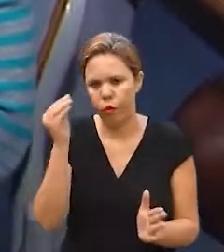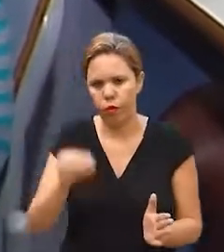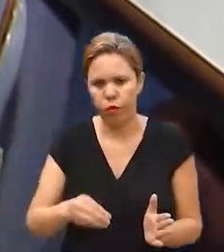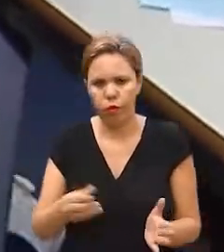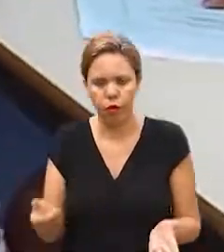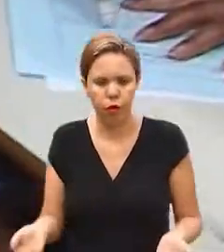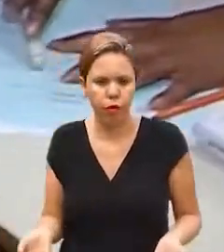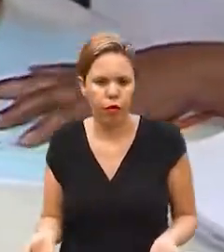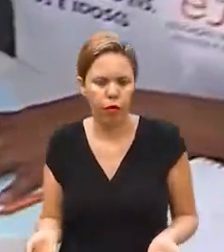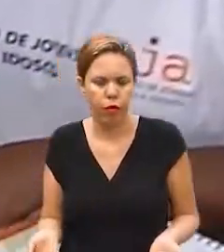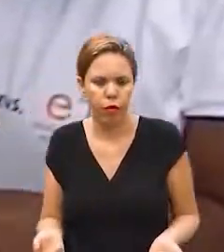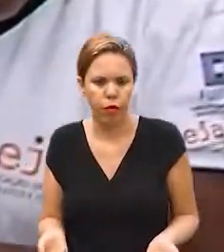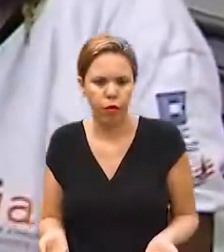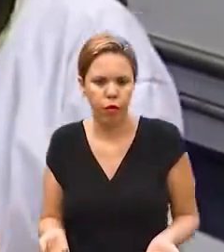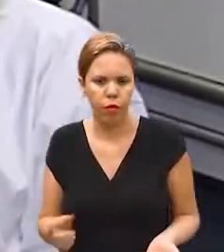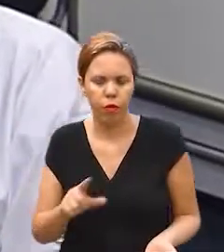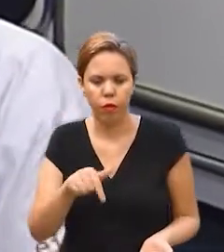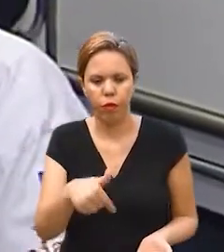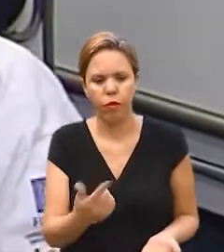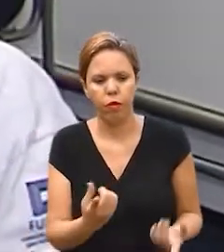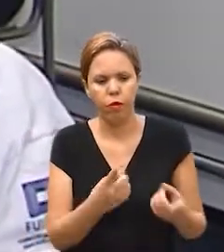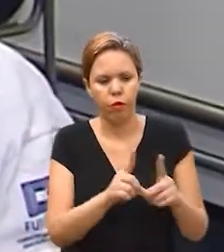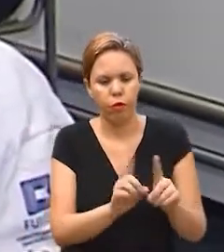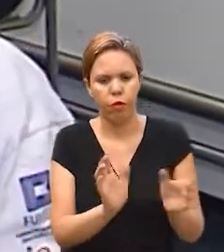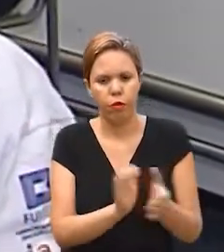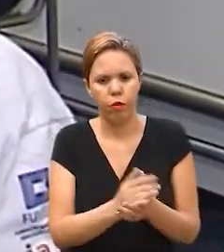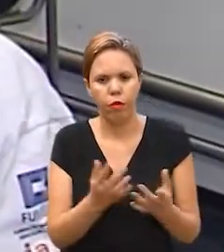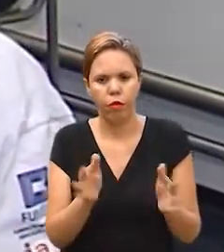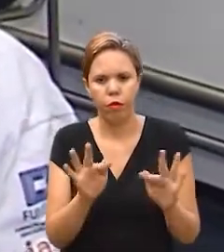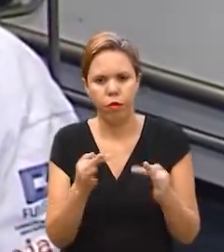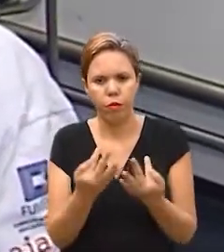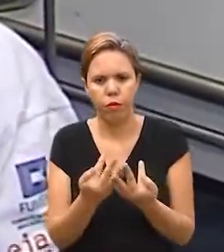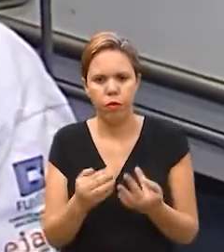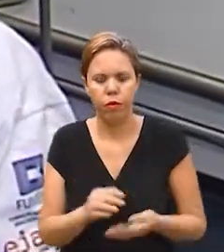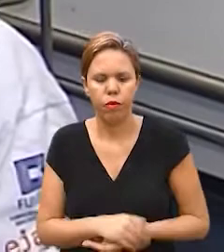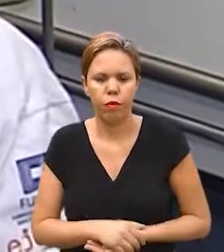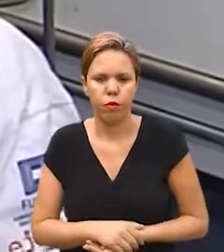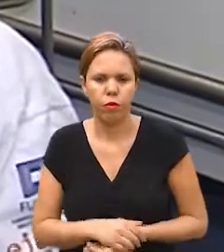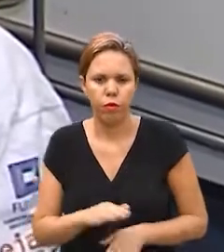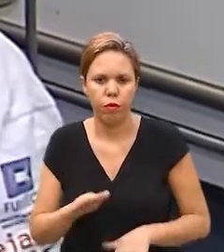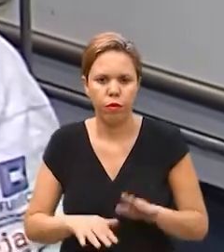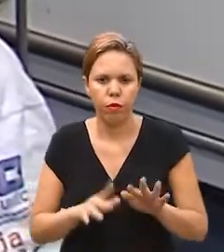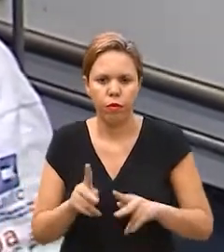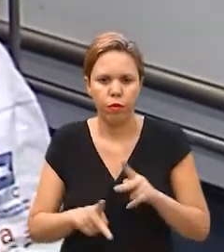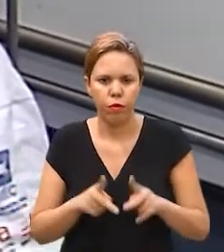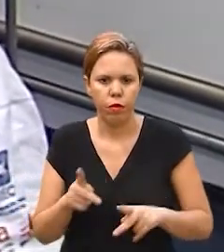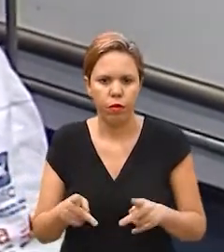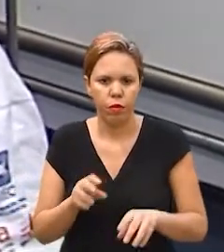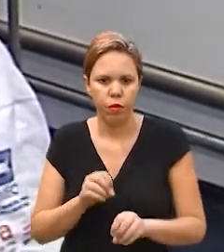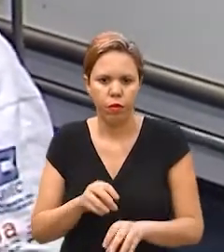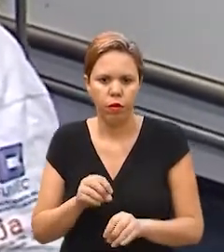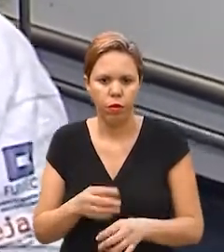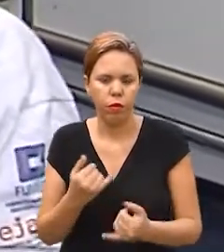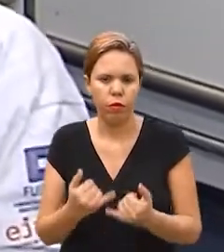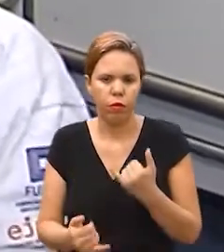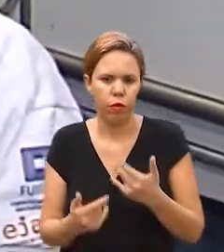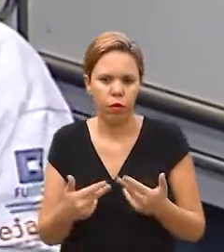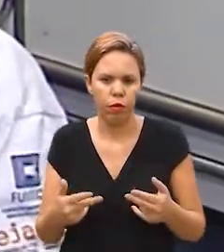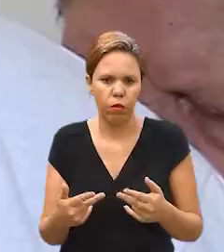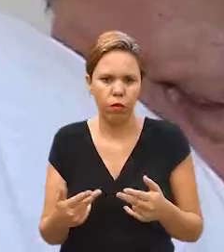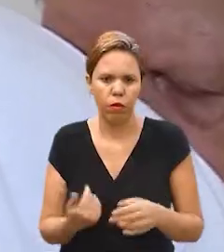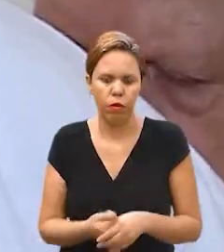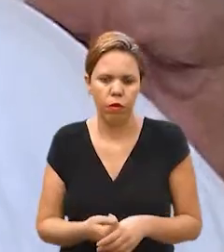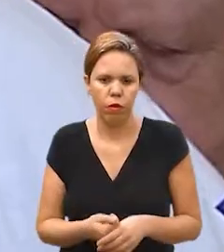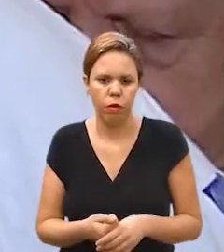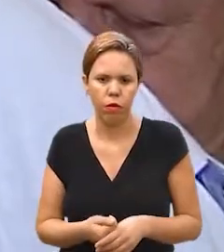vão constituir famílias e muitas vezes a educação parece algo muito distante. Por